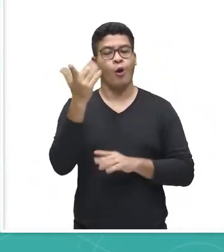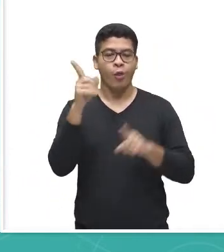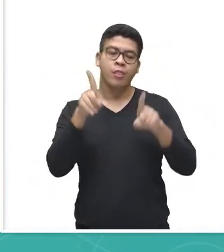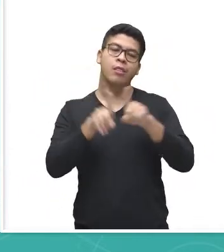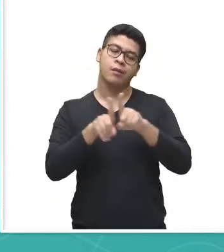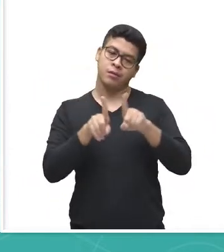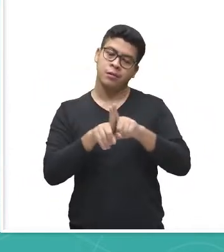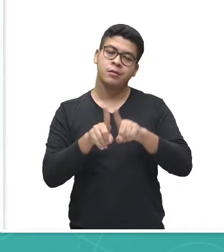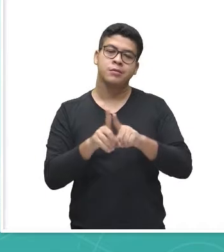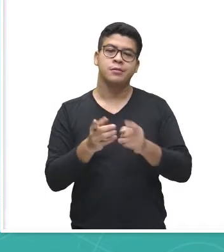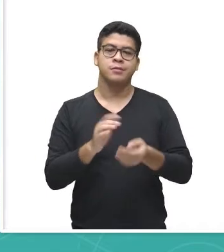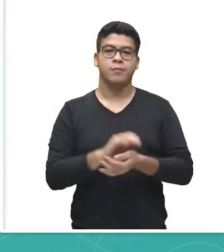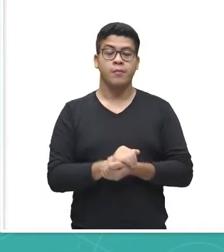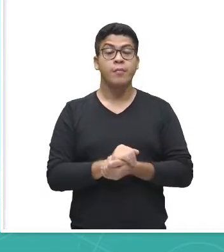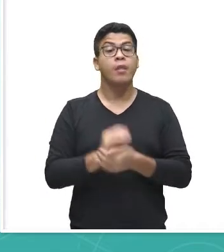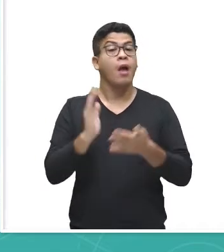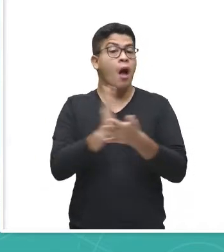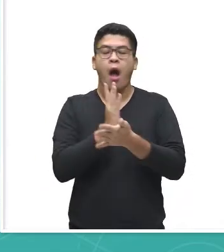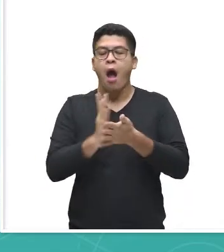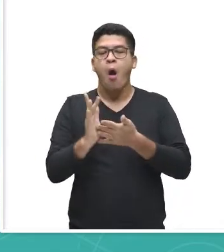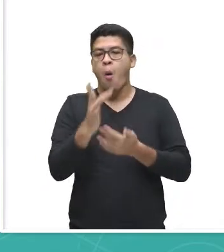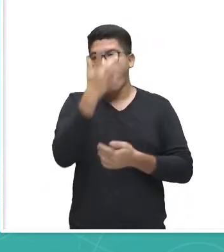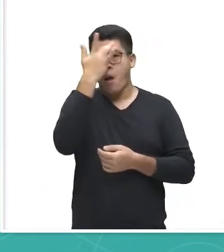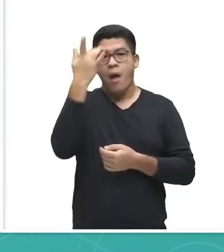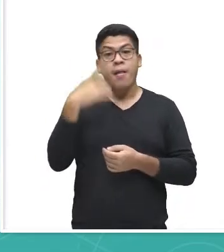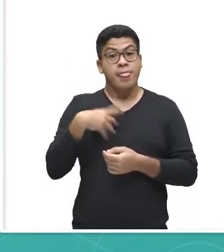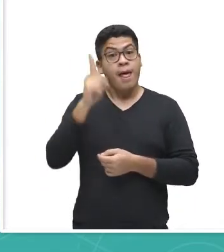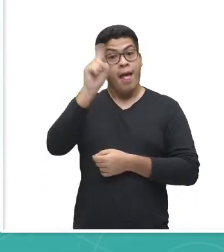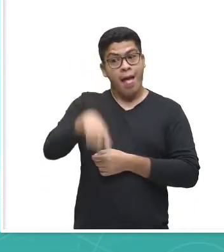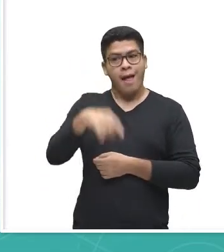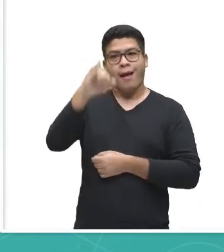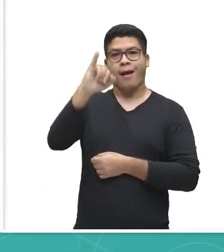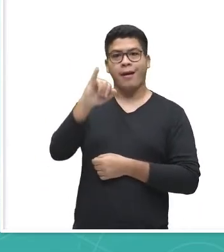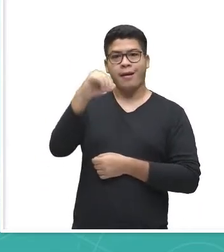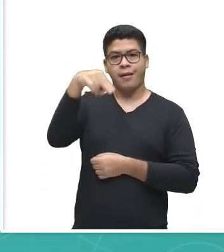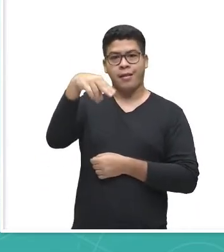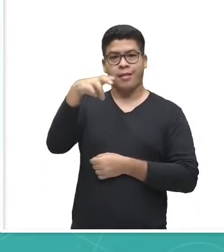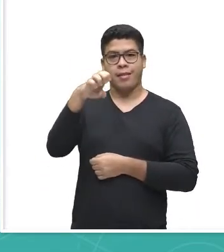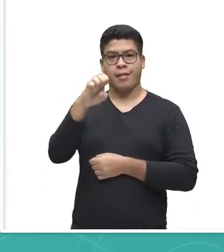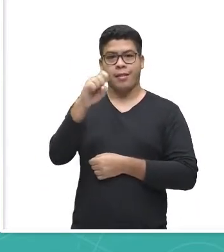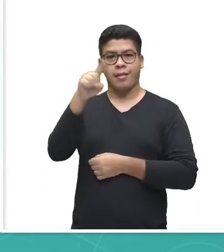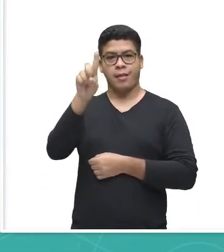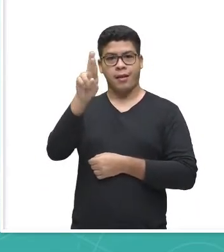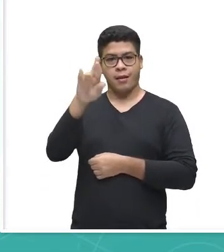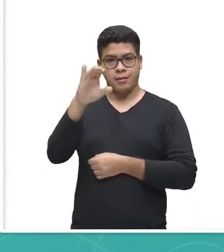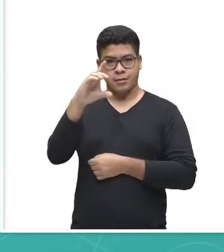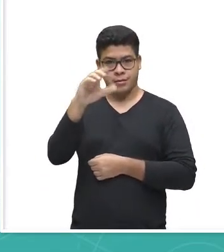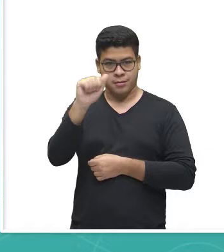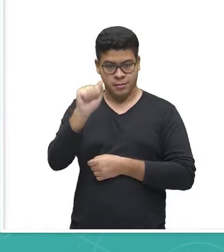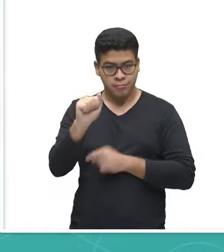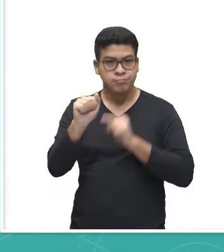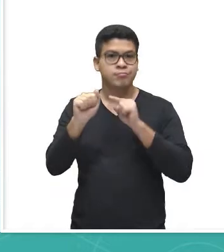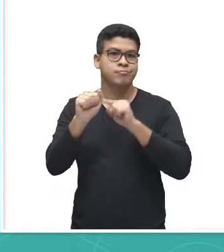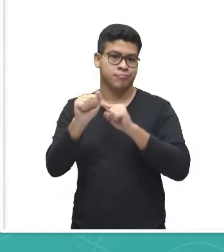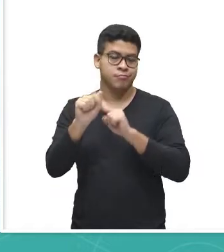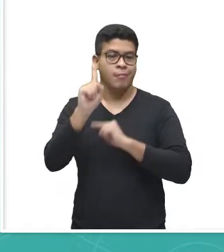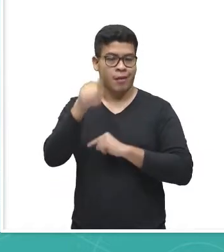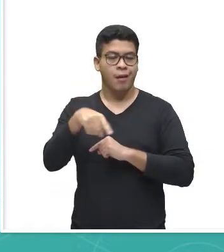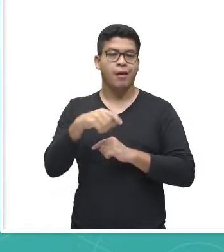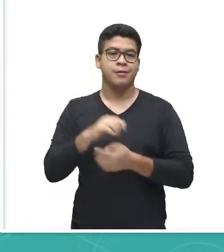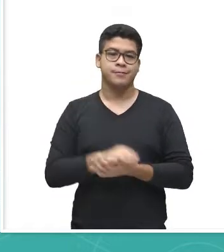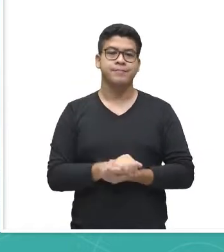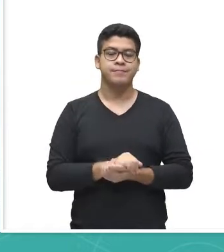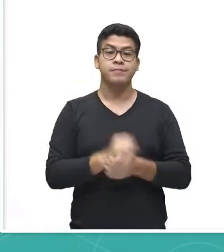um repouso. Então, esse princípio é o princípio da inércia, né? Que é também uma propriedade da matéria,